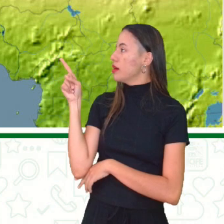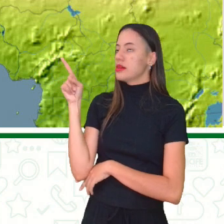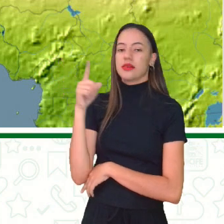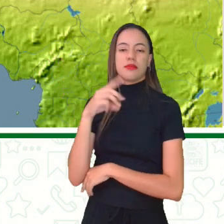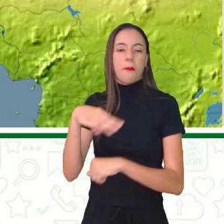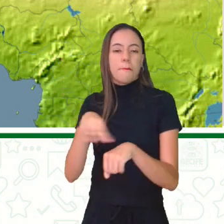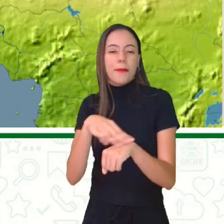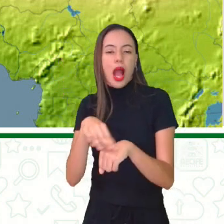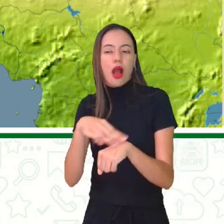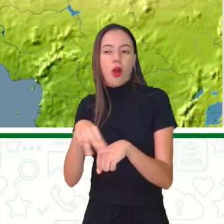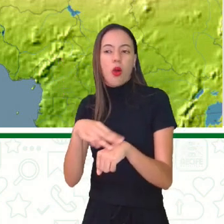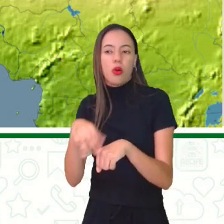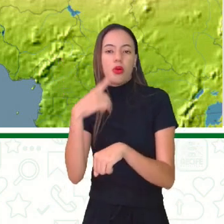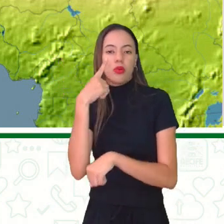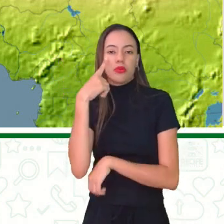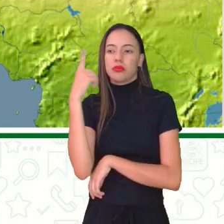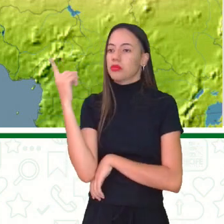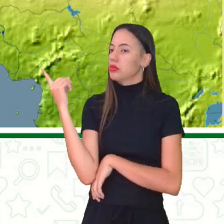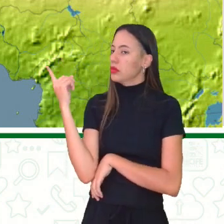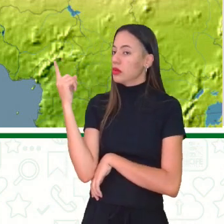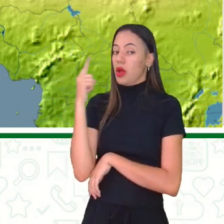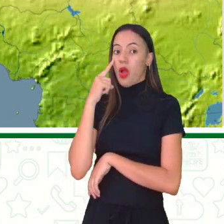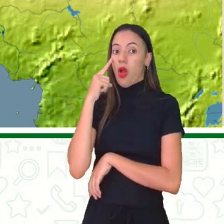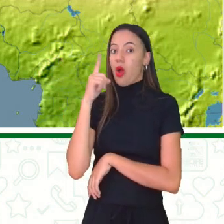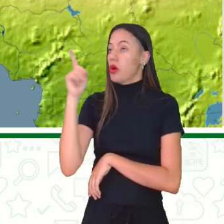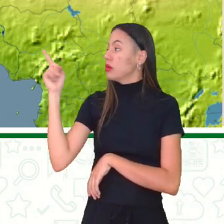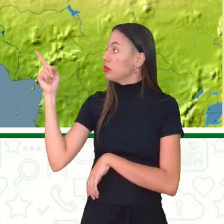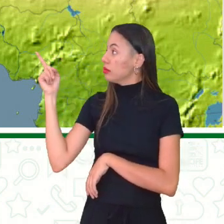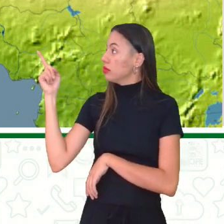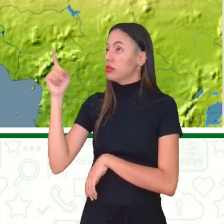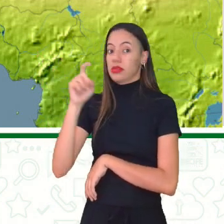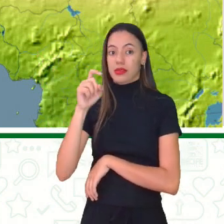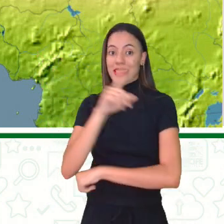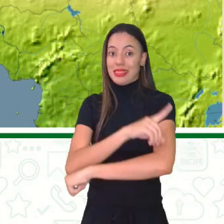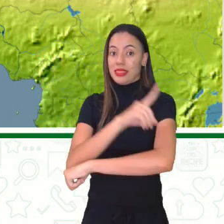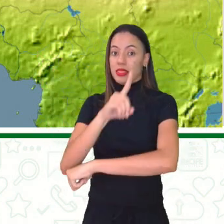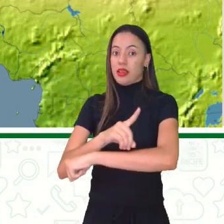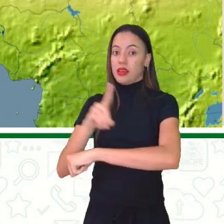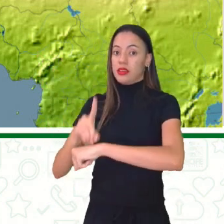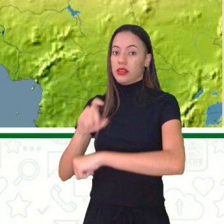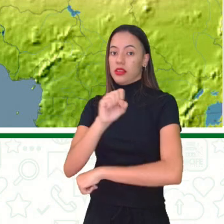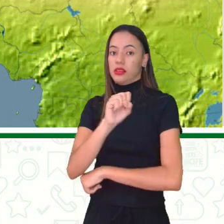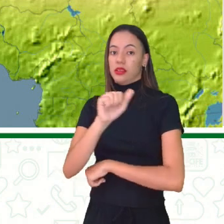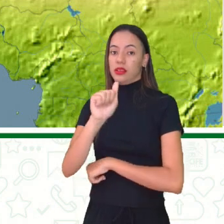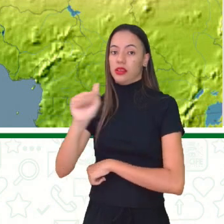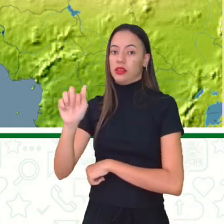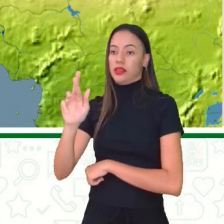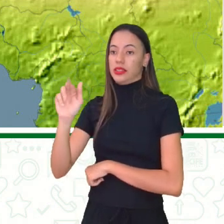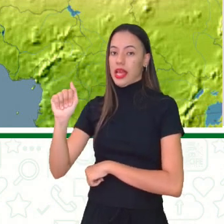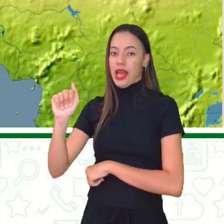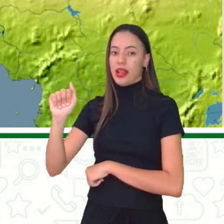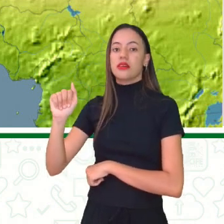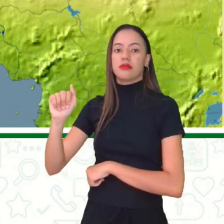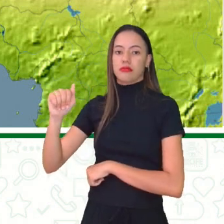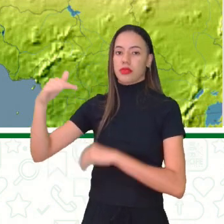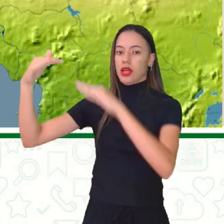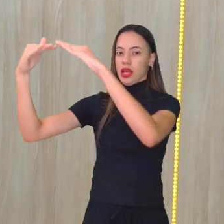marronzinha aqui. Vejam, como eu falei, aqui, isso aqui é o deserto do Saara, certo? E aqui para baixo, a área mais verde,